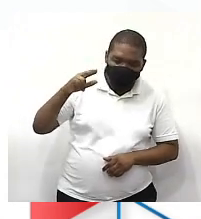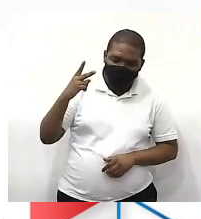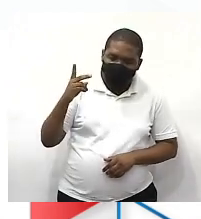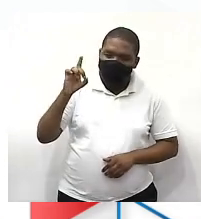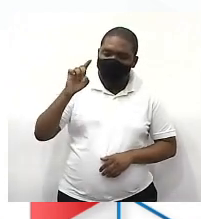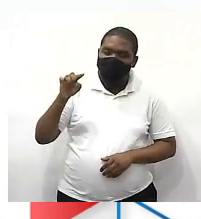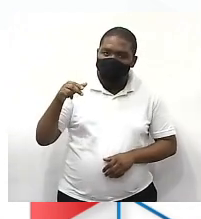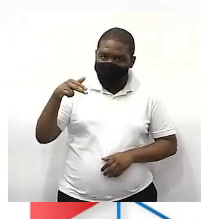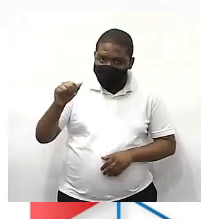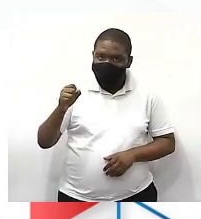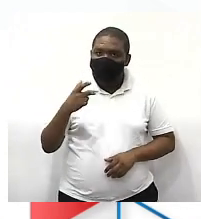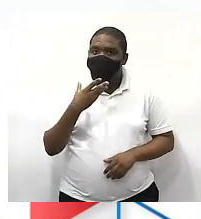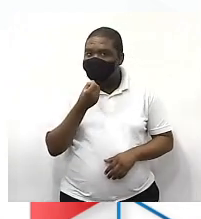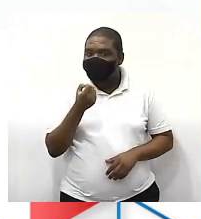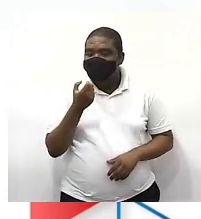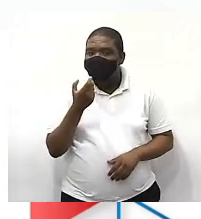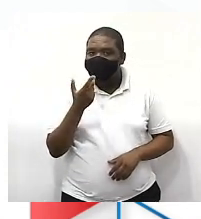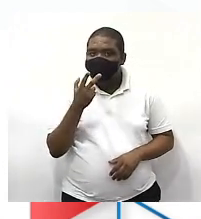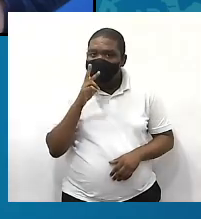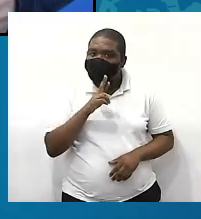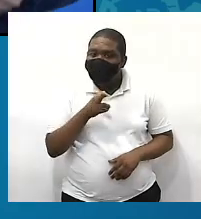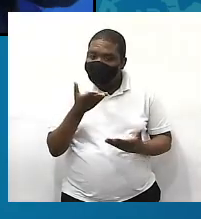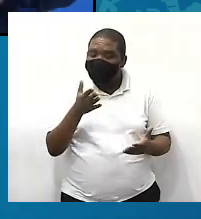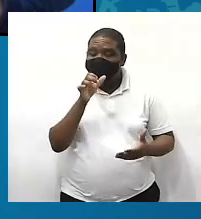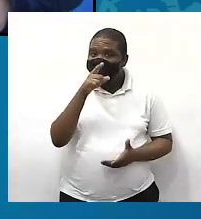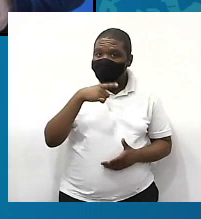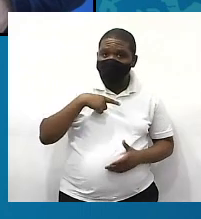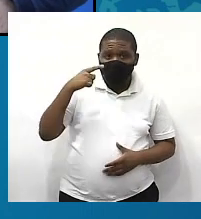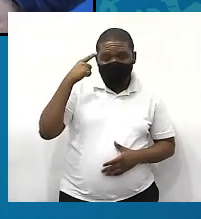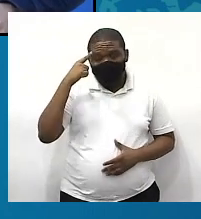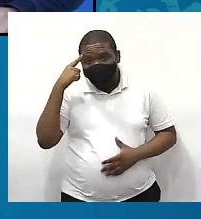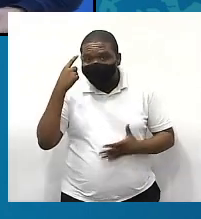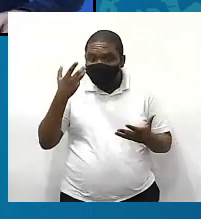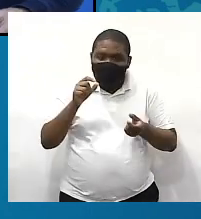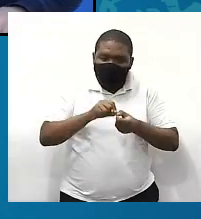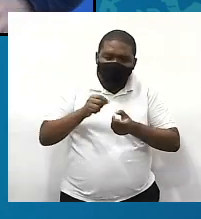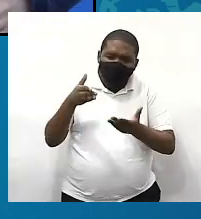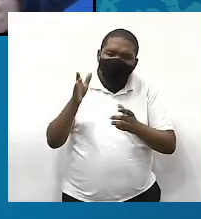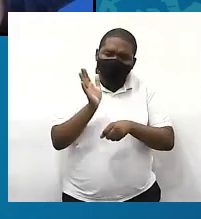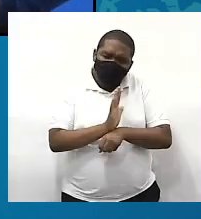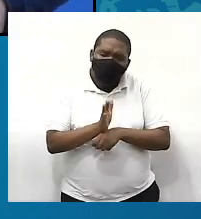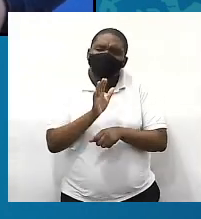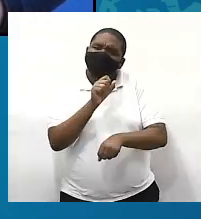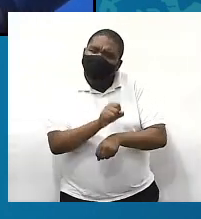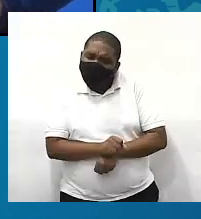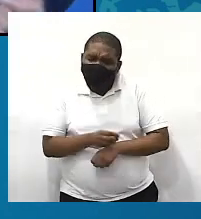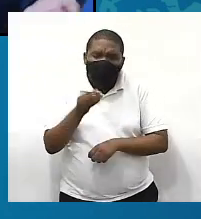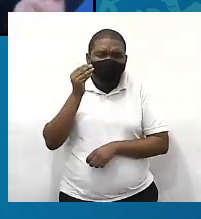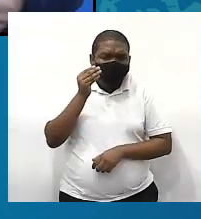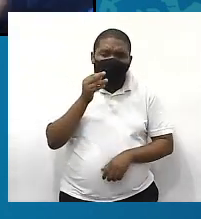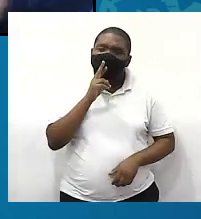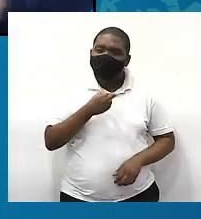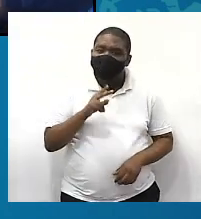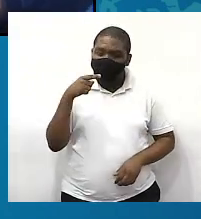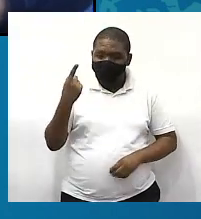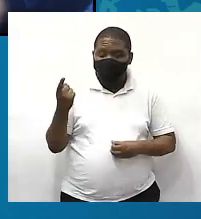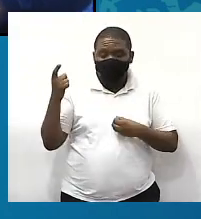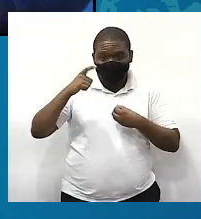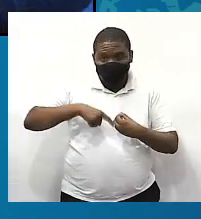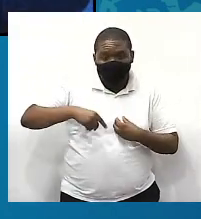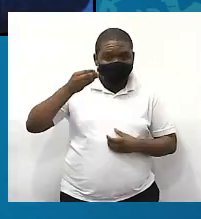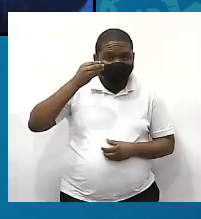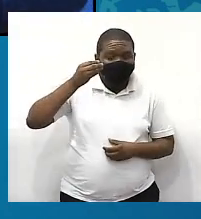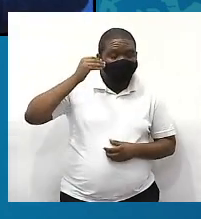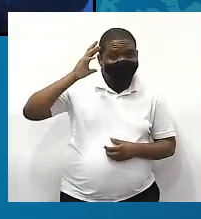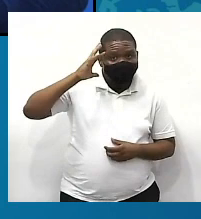Vamos corresponder isso. Se você tiver dúvida, se quiser fazer, pausa o vídeo, tenta fazer e depois volta para a nossa solução,